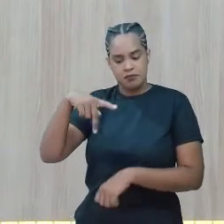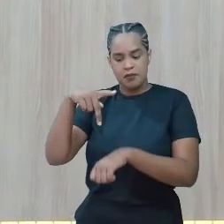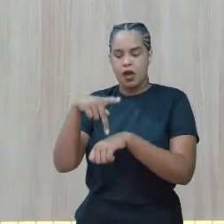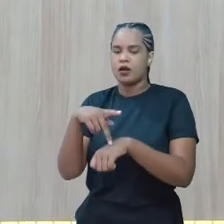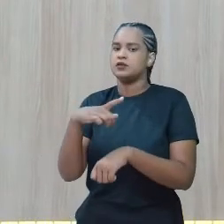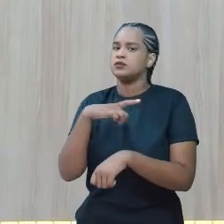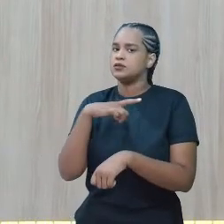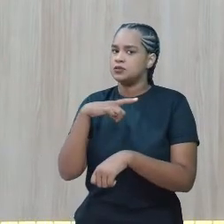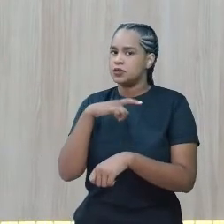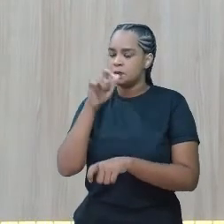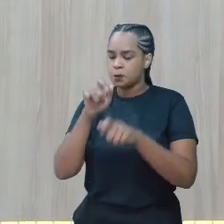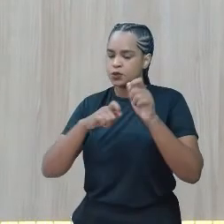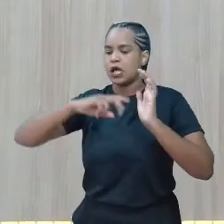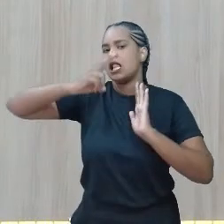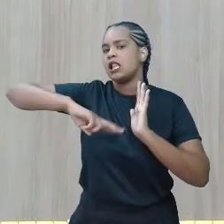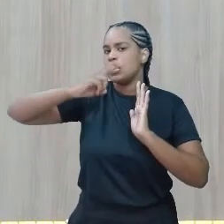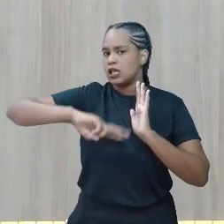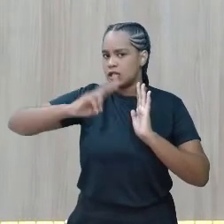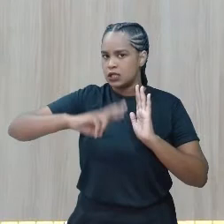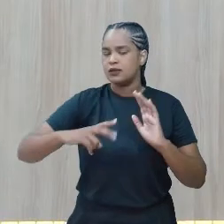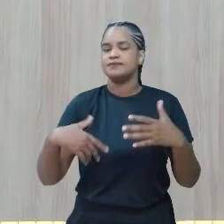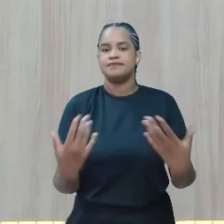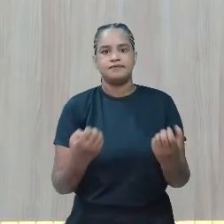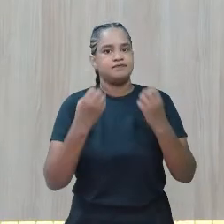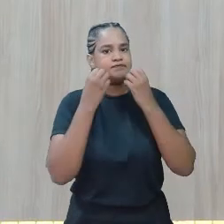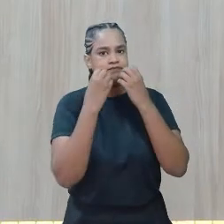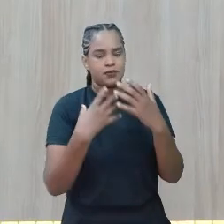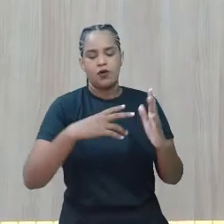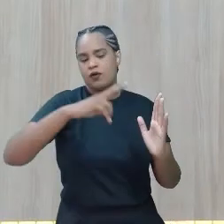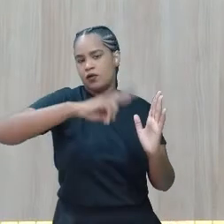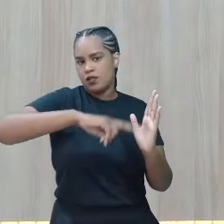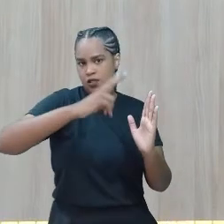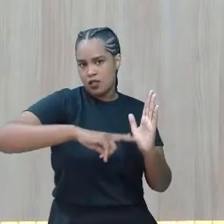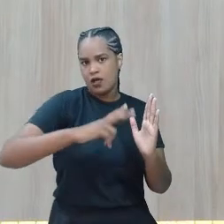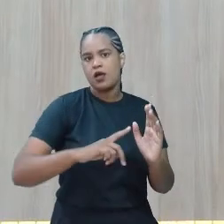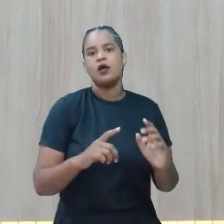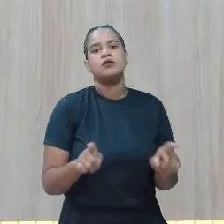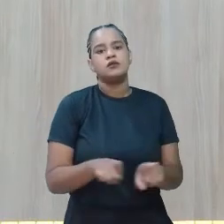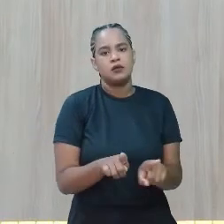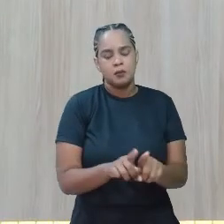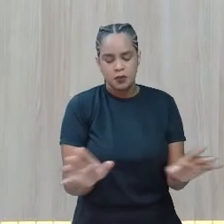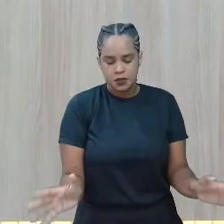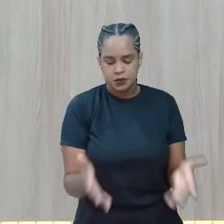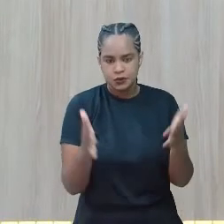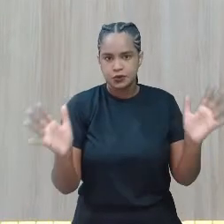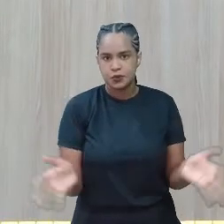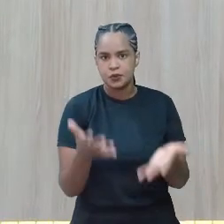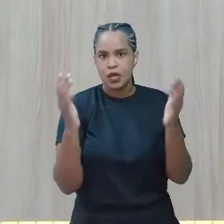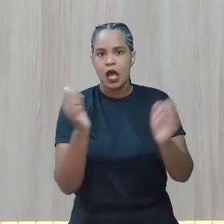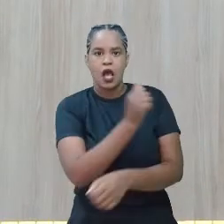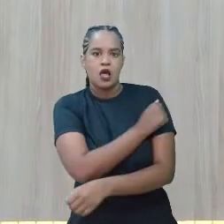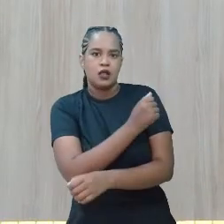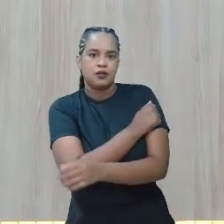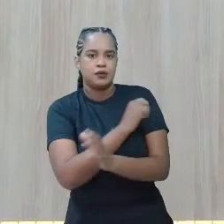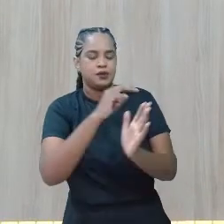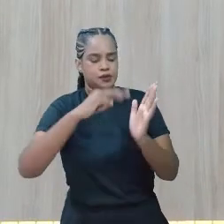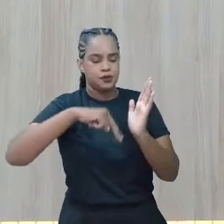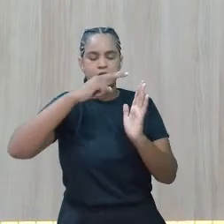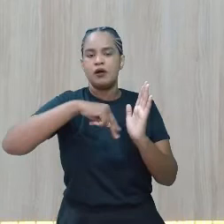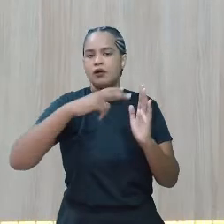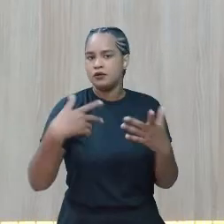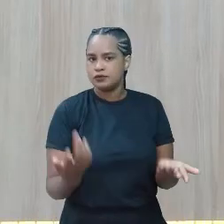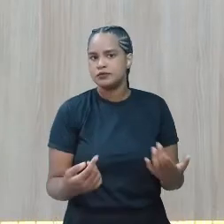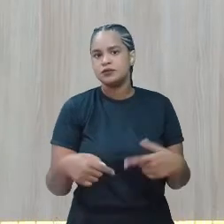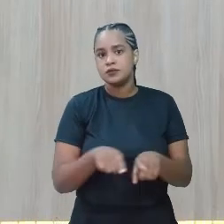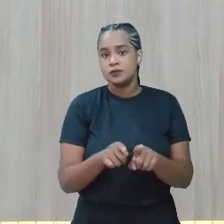país que tem leitores. Vale a pena ler, vale a pena incentivar nossos alunos a ler, não é? E